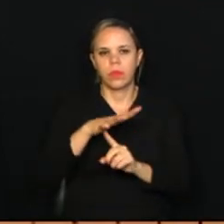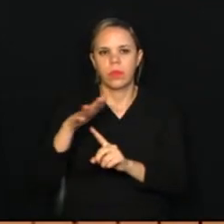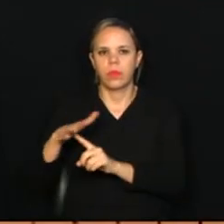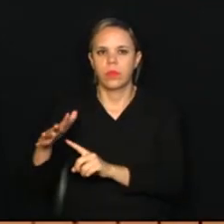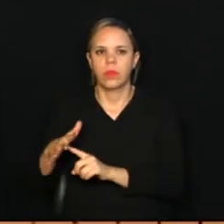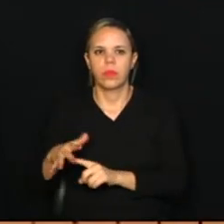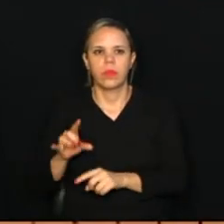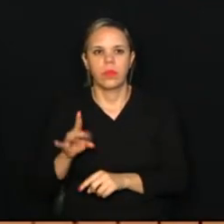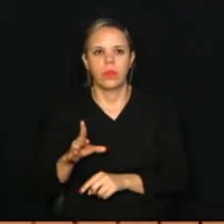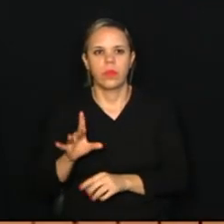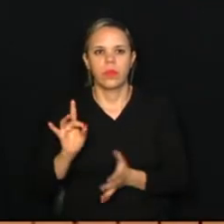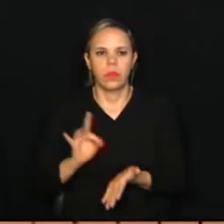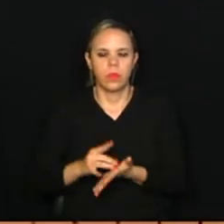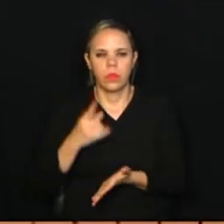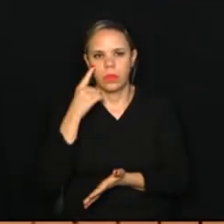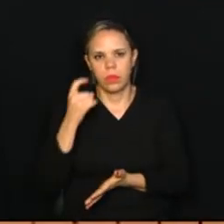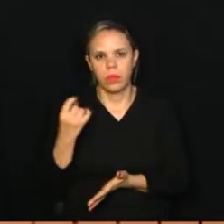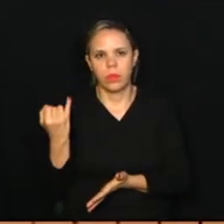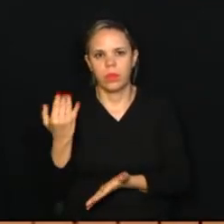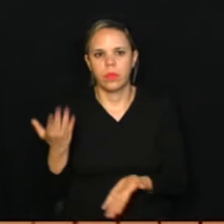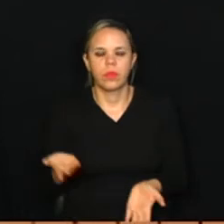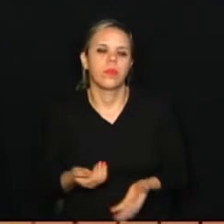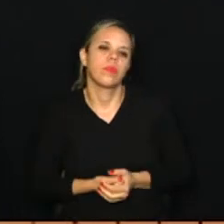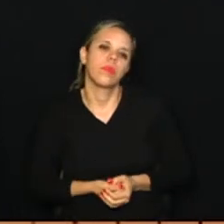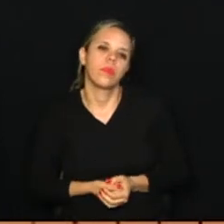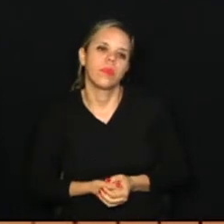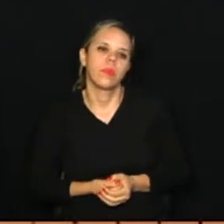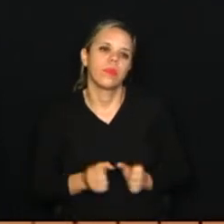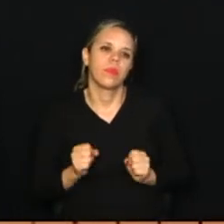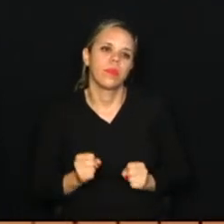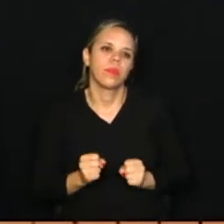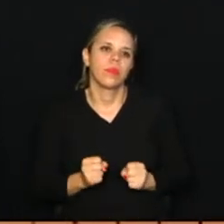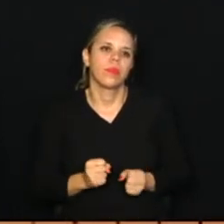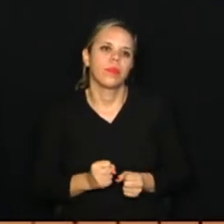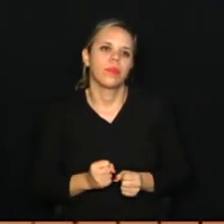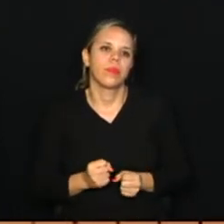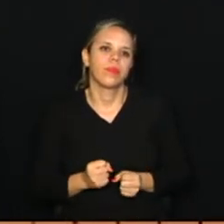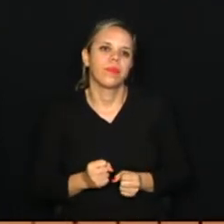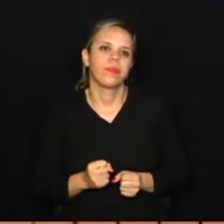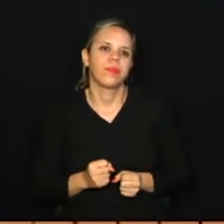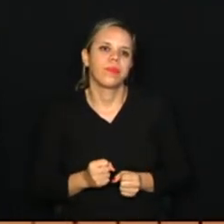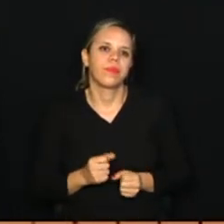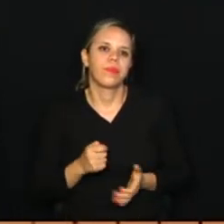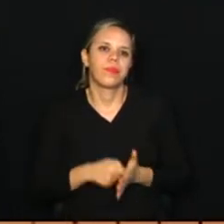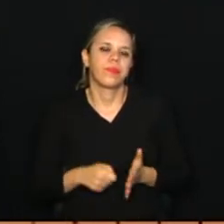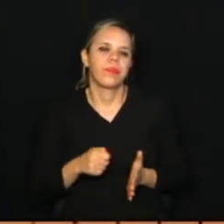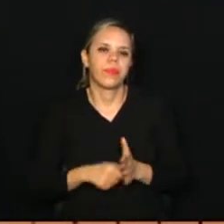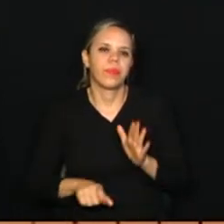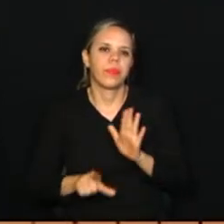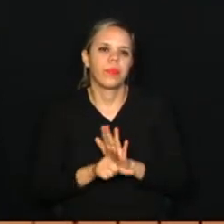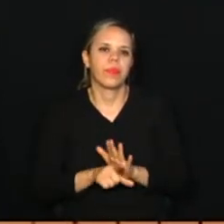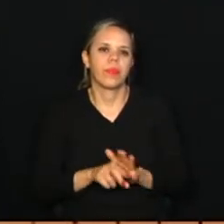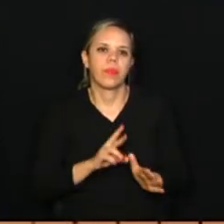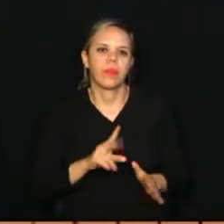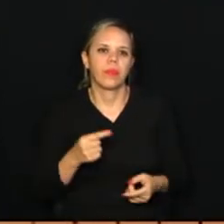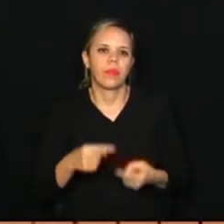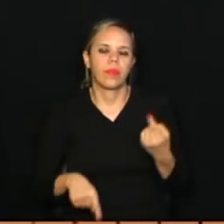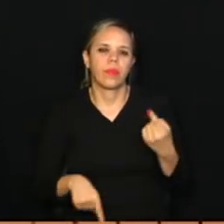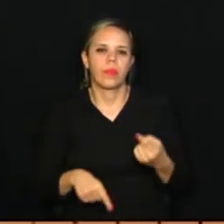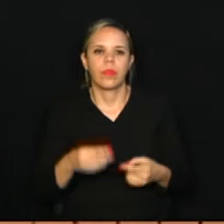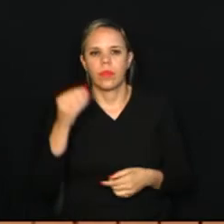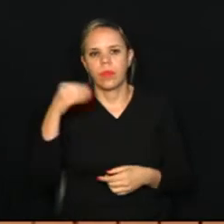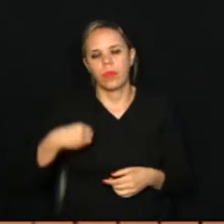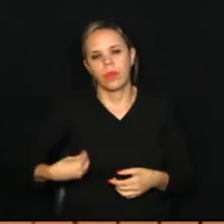pegando só o que realmente interessa, e que a gente pode estar revogando leis aí que não fazem mais sentido de existir,